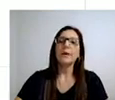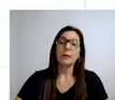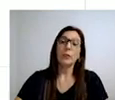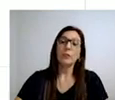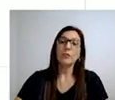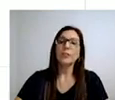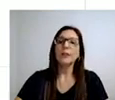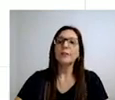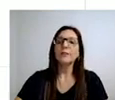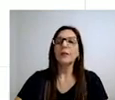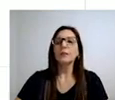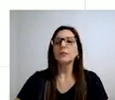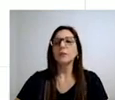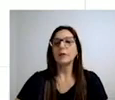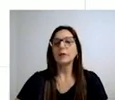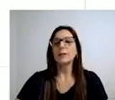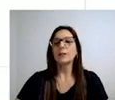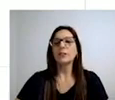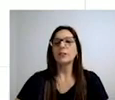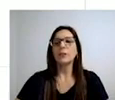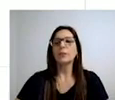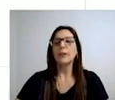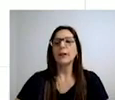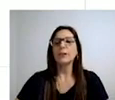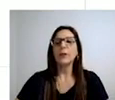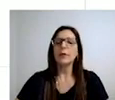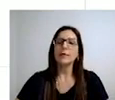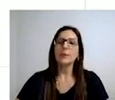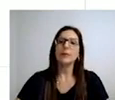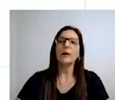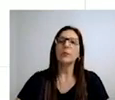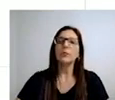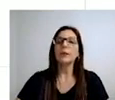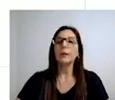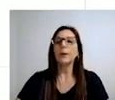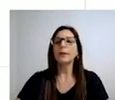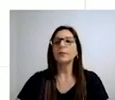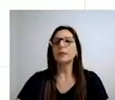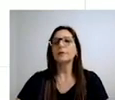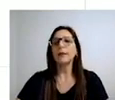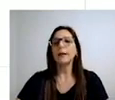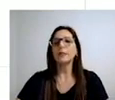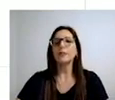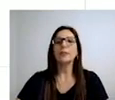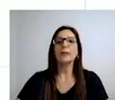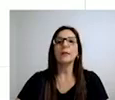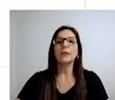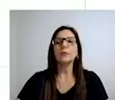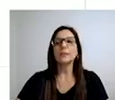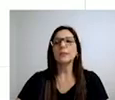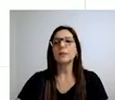ou o estilete, aí descendo a gente tem o ovário, né, e o receptáculo. E na parte da antera a gente tem aí